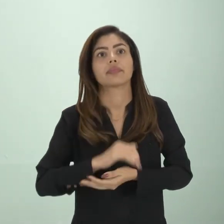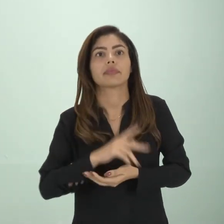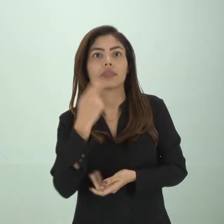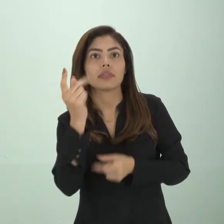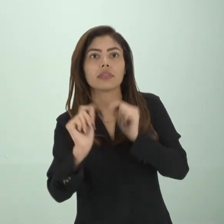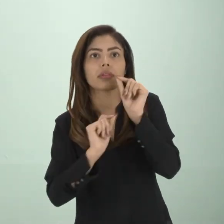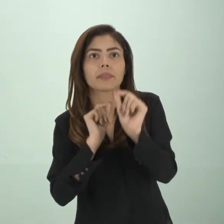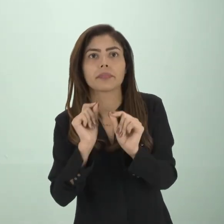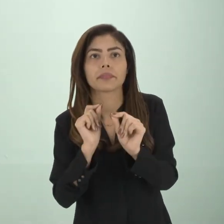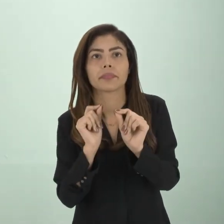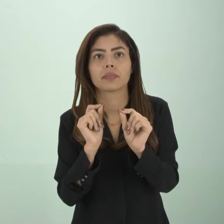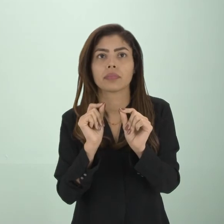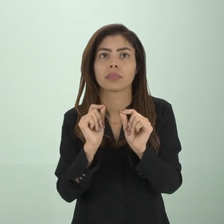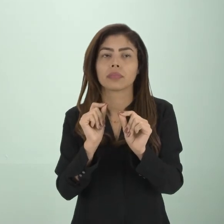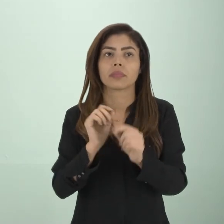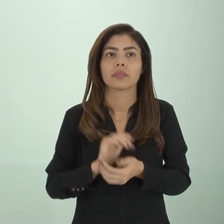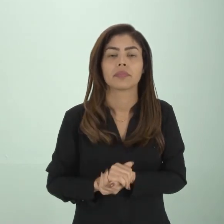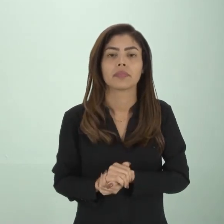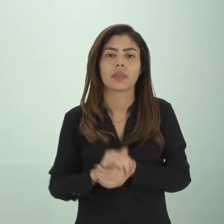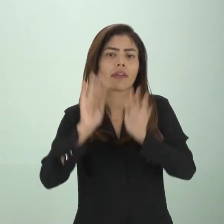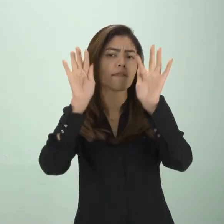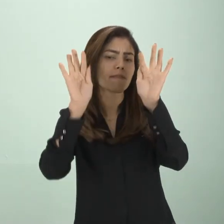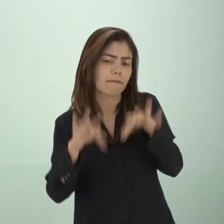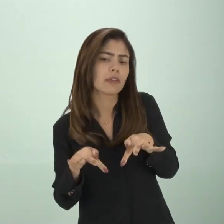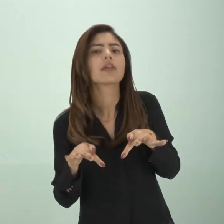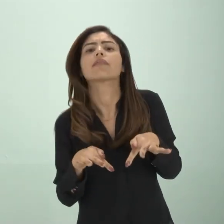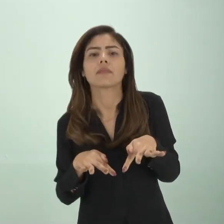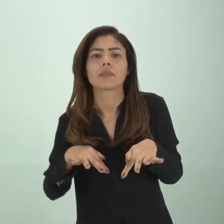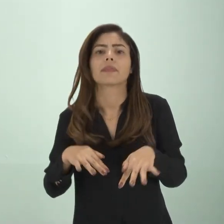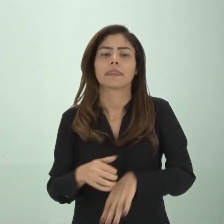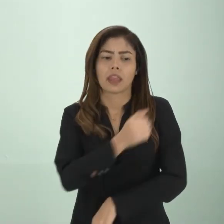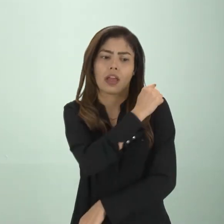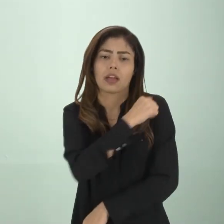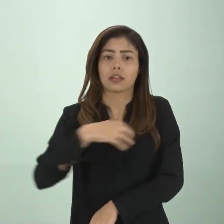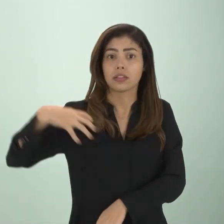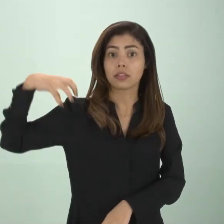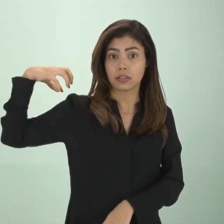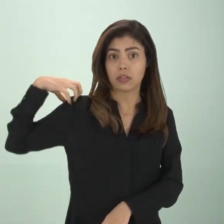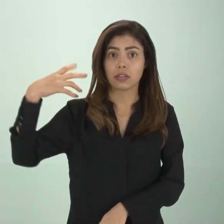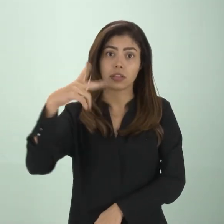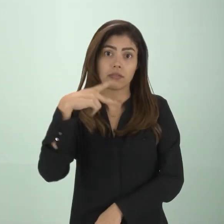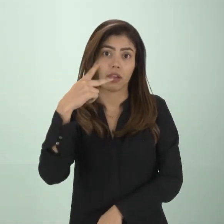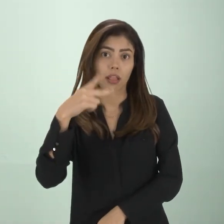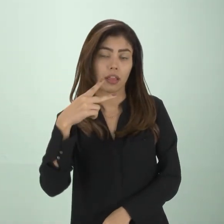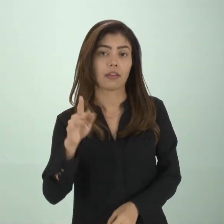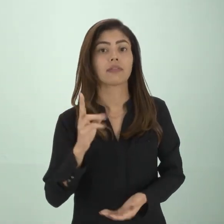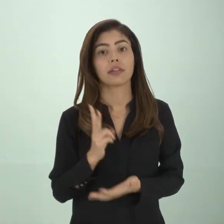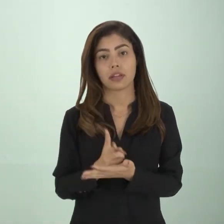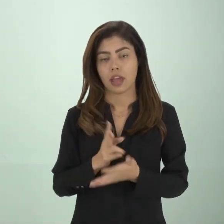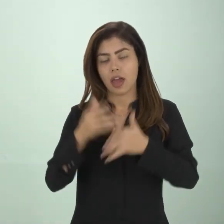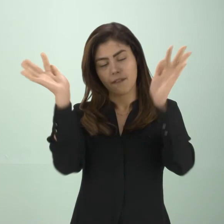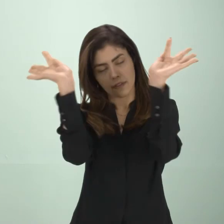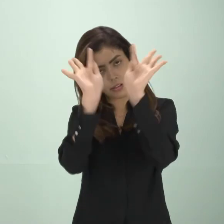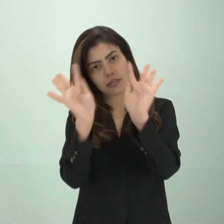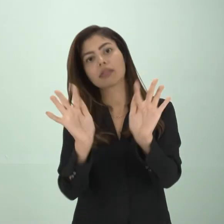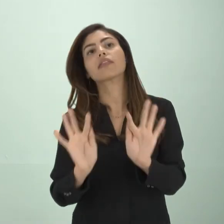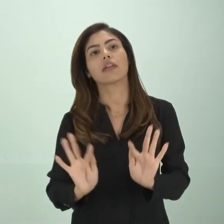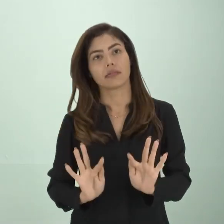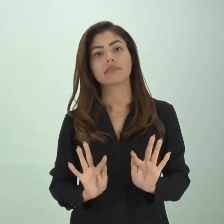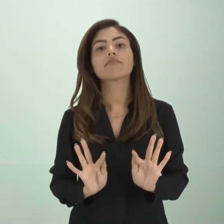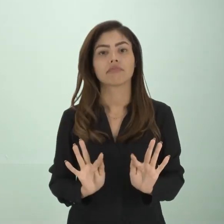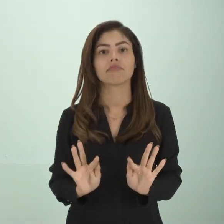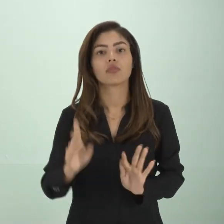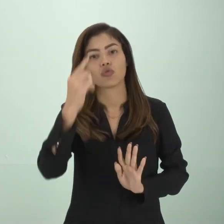ele vai pegar alguns aspectos e transpor para a sua obra chamada a